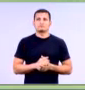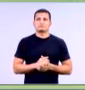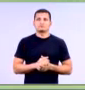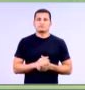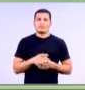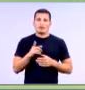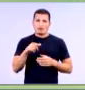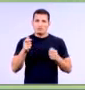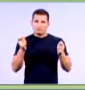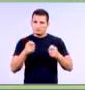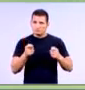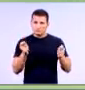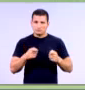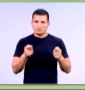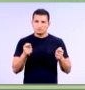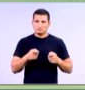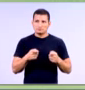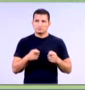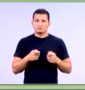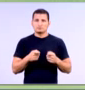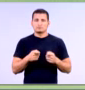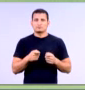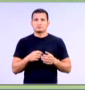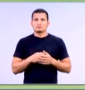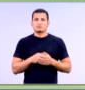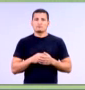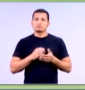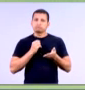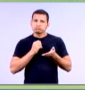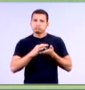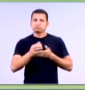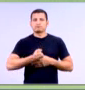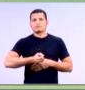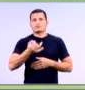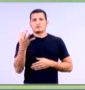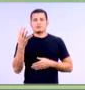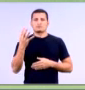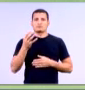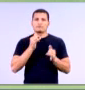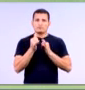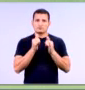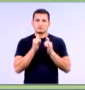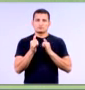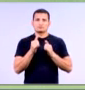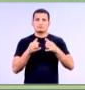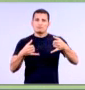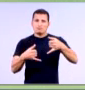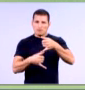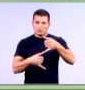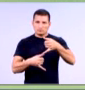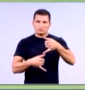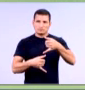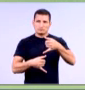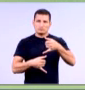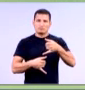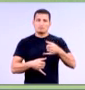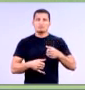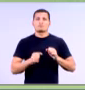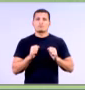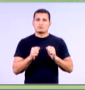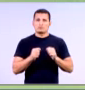É possível passar várias informações ao método de uma única vez. Basta passar várias